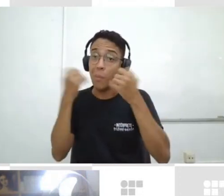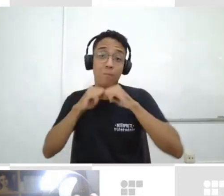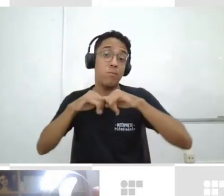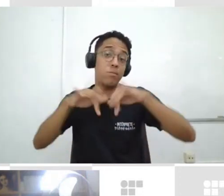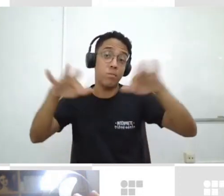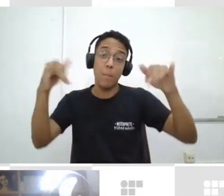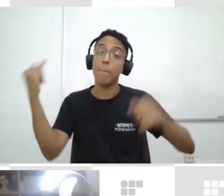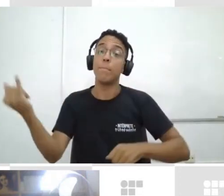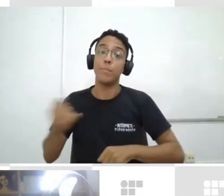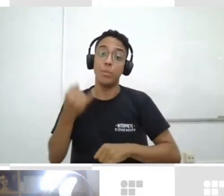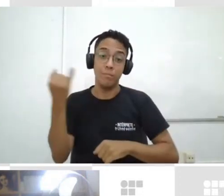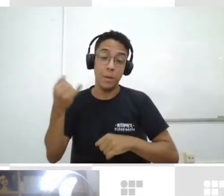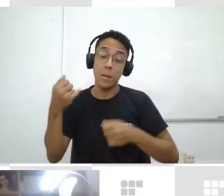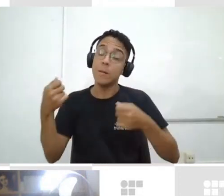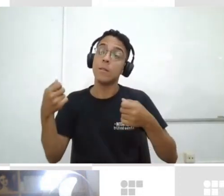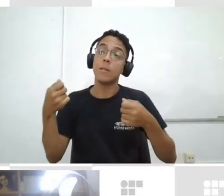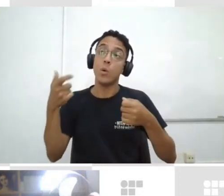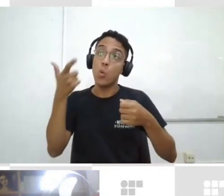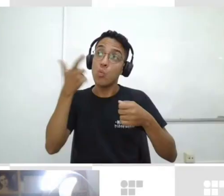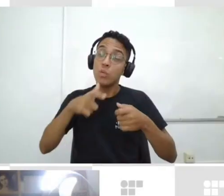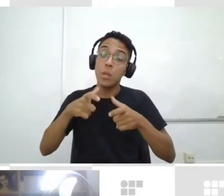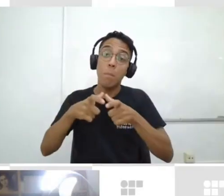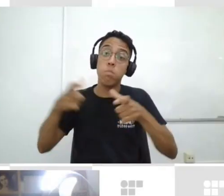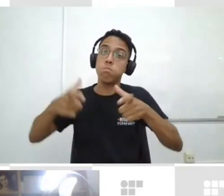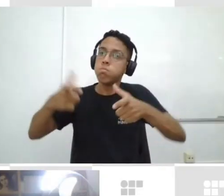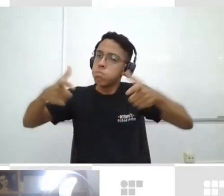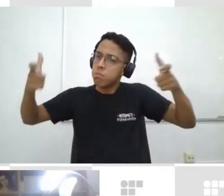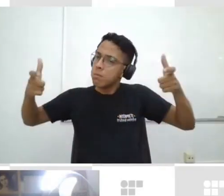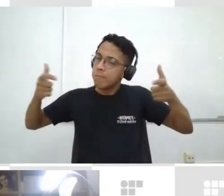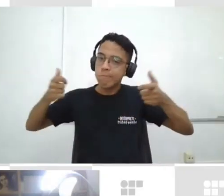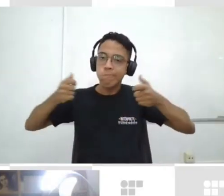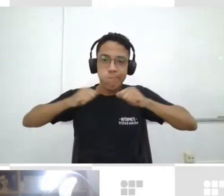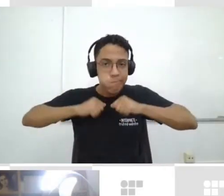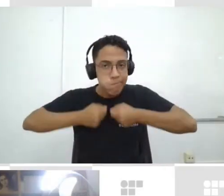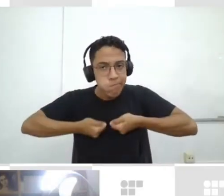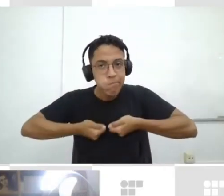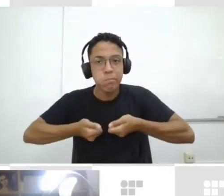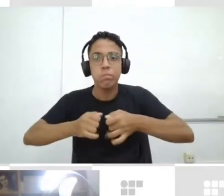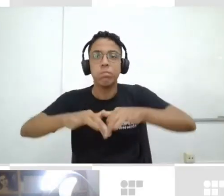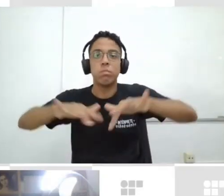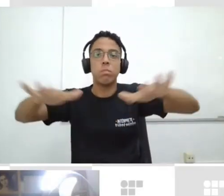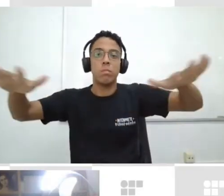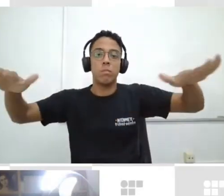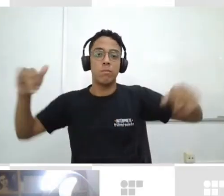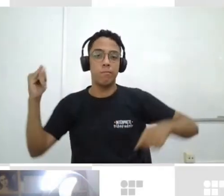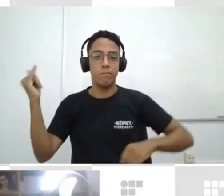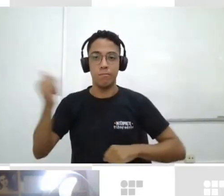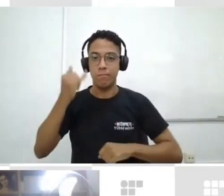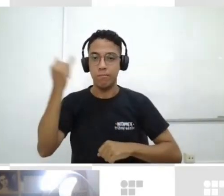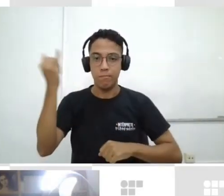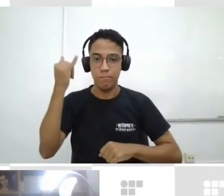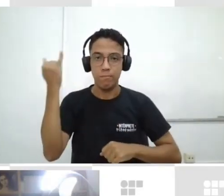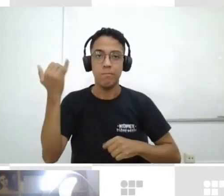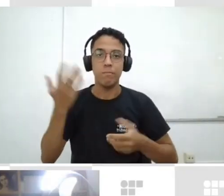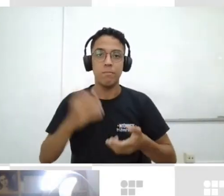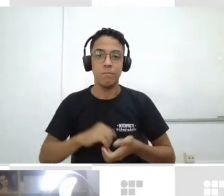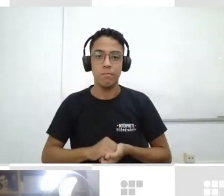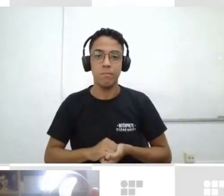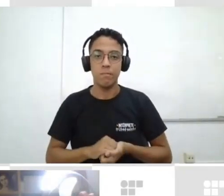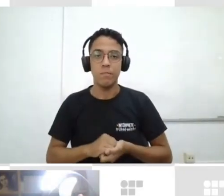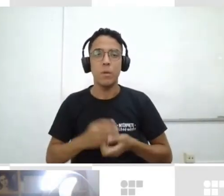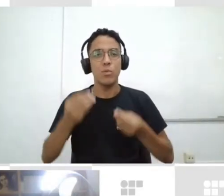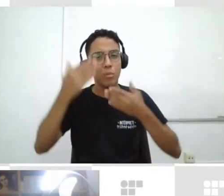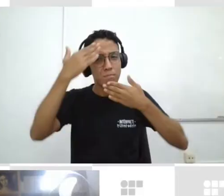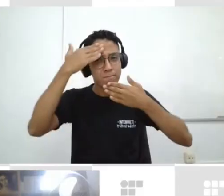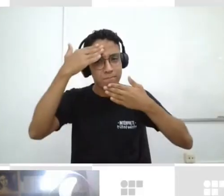que essa percepção ganhe volume, que fique mais robusta e seja capaz de interferir na sociedade. Mais uma vez, muito obrigado, então, Eliane,